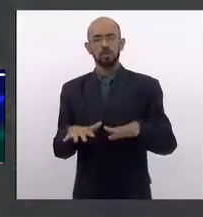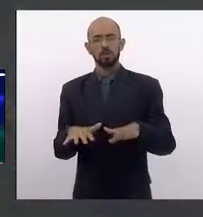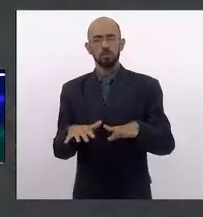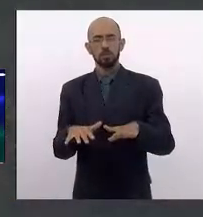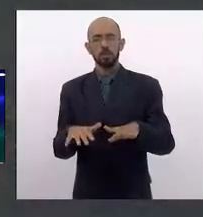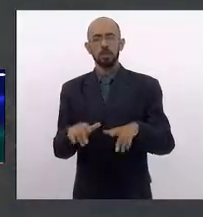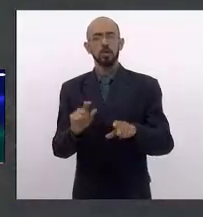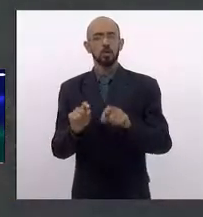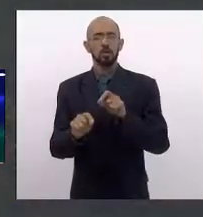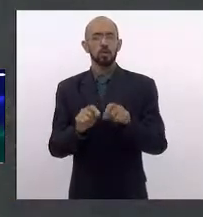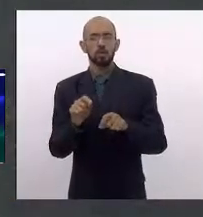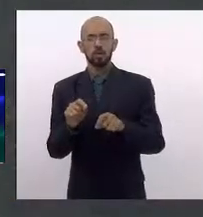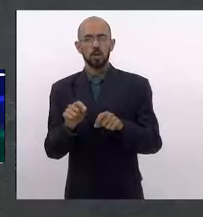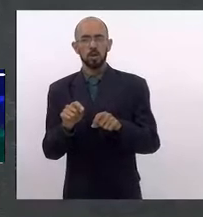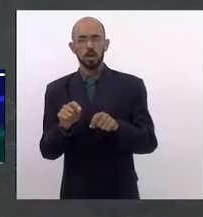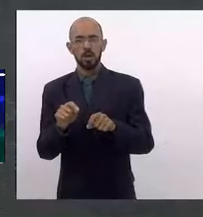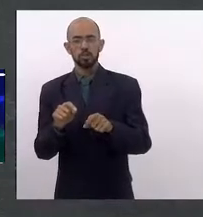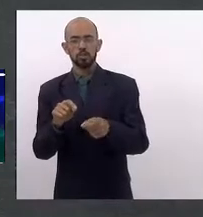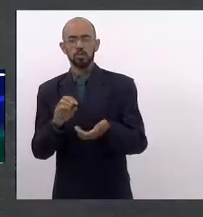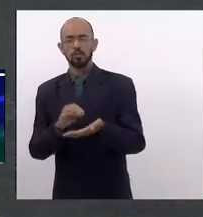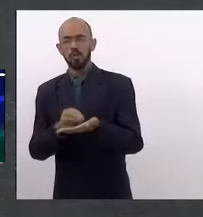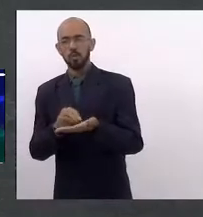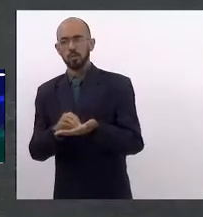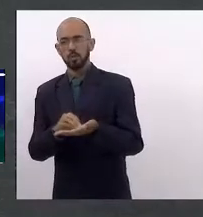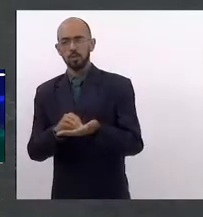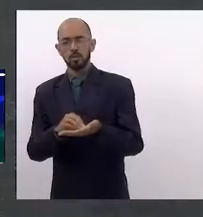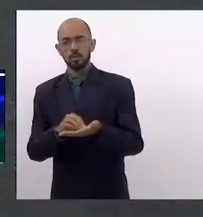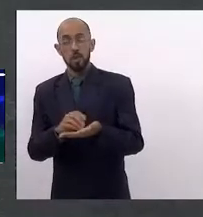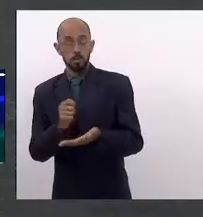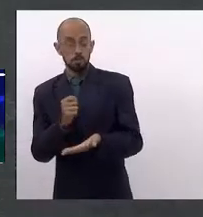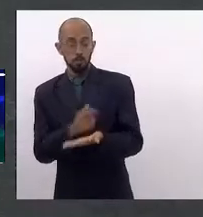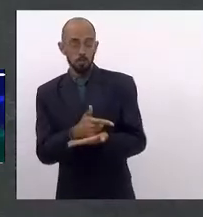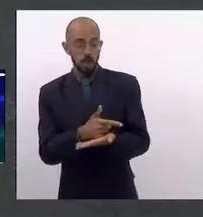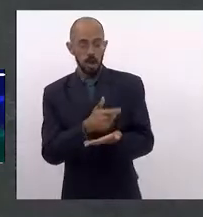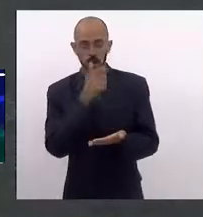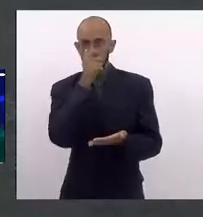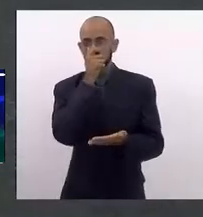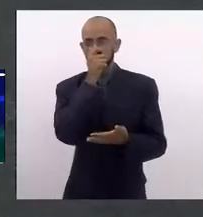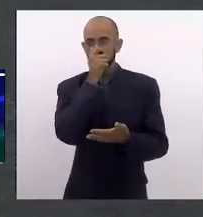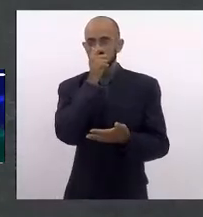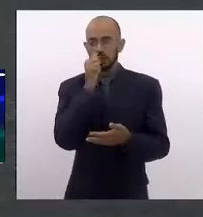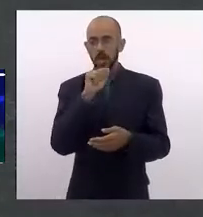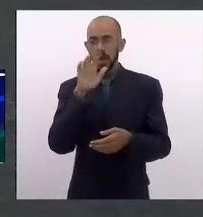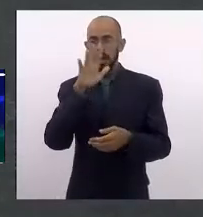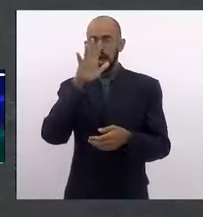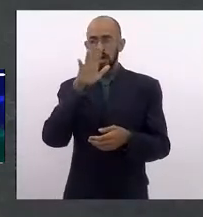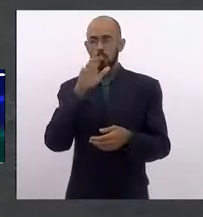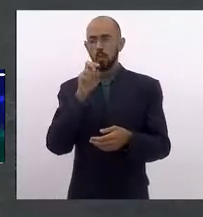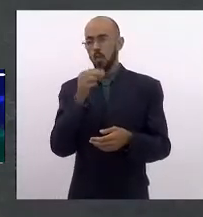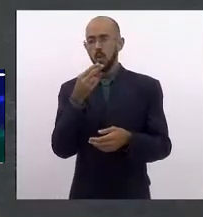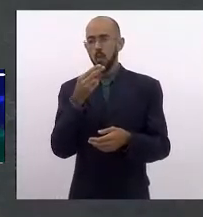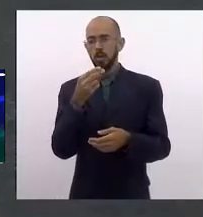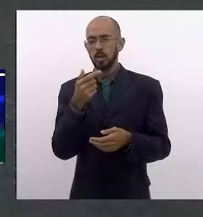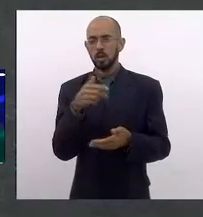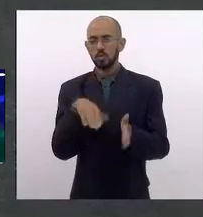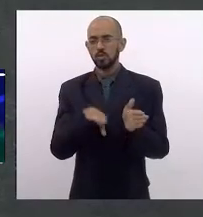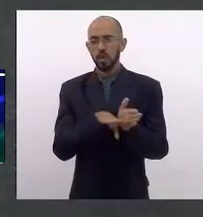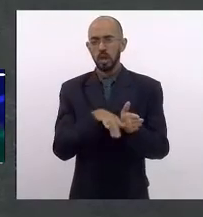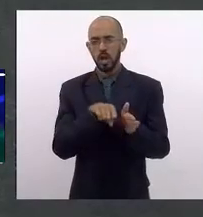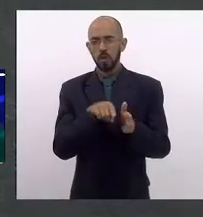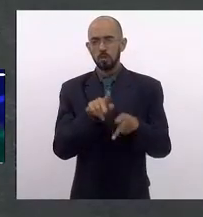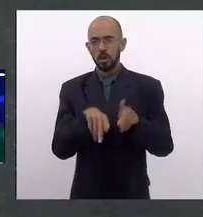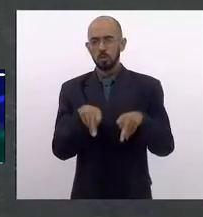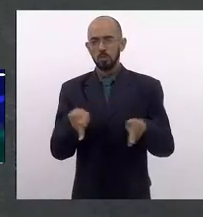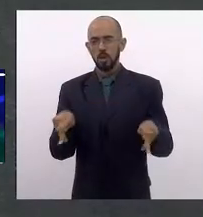gente ter respiradores superfaturados respiradores que não chegaram a nossa